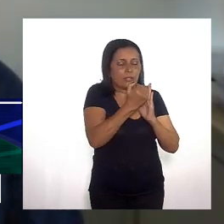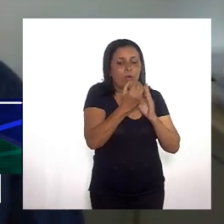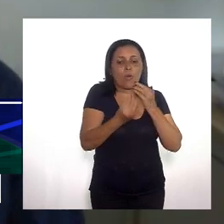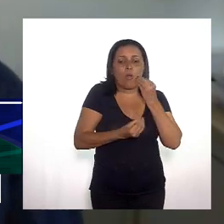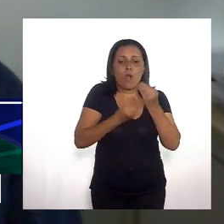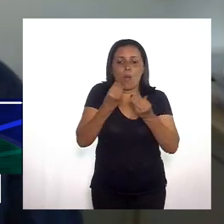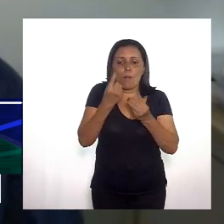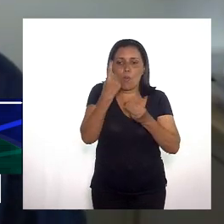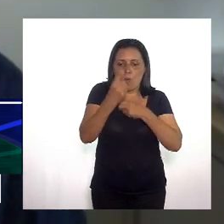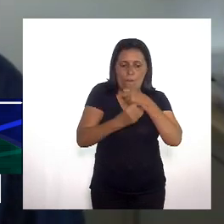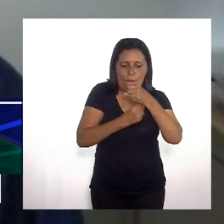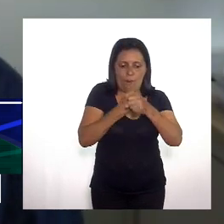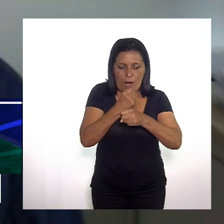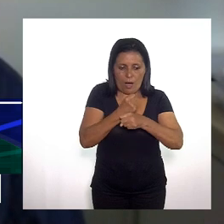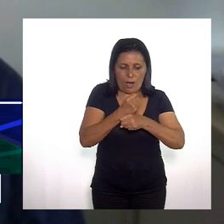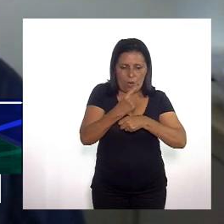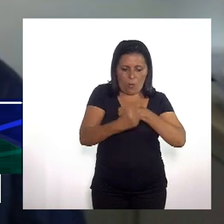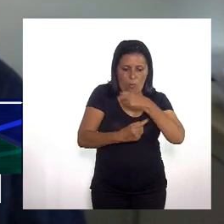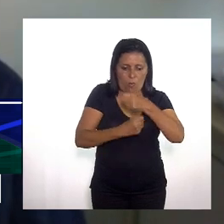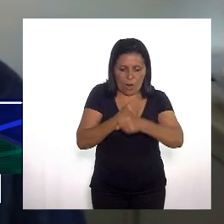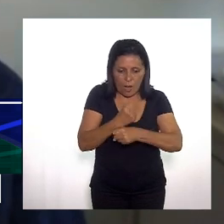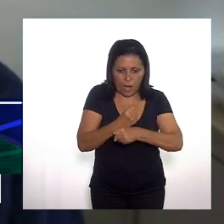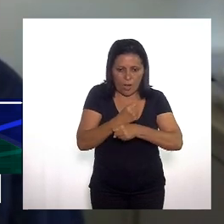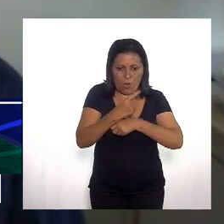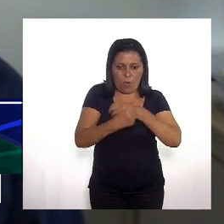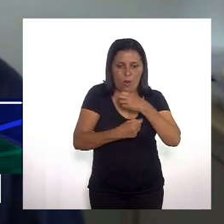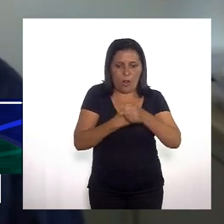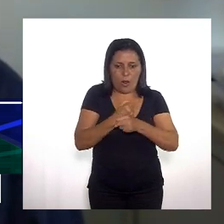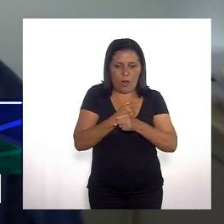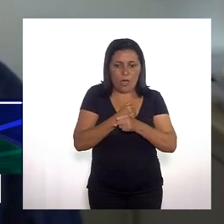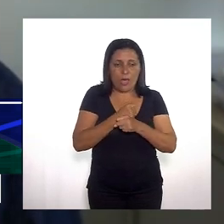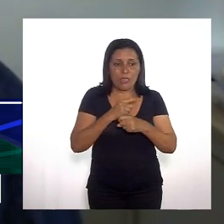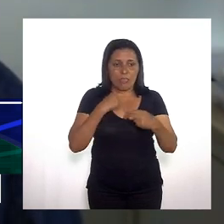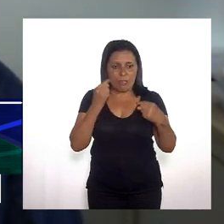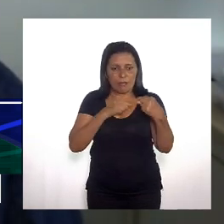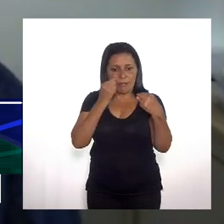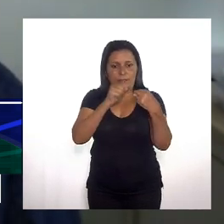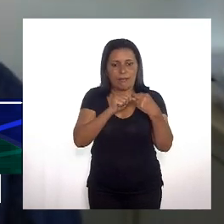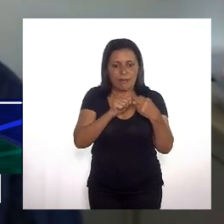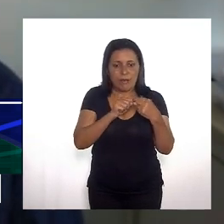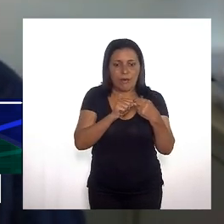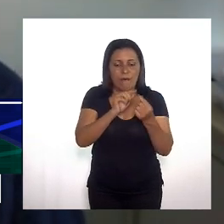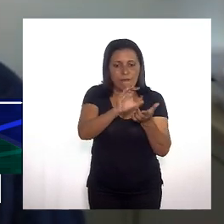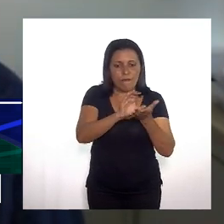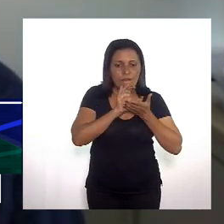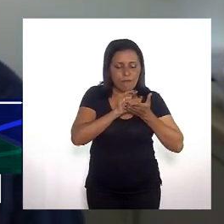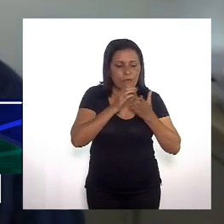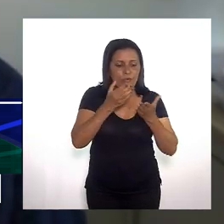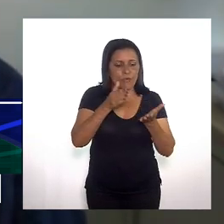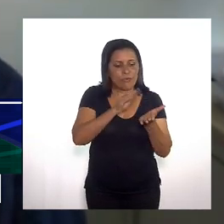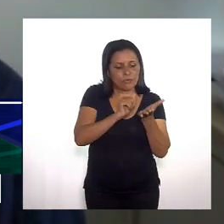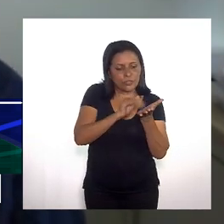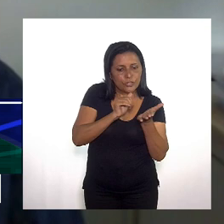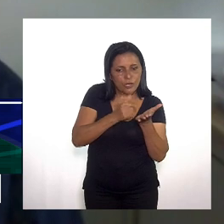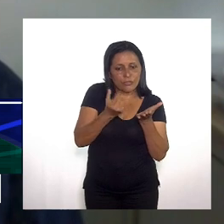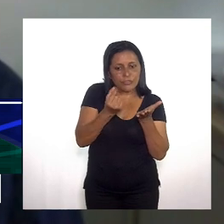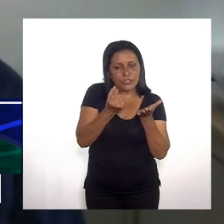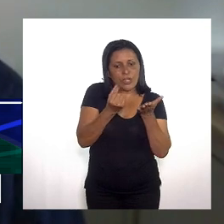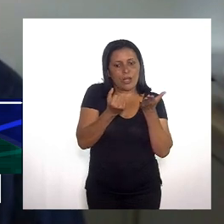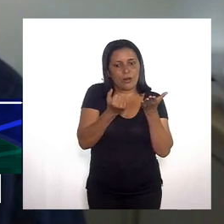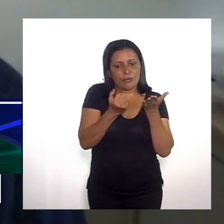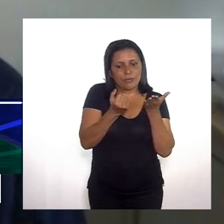num ano de vacas magras, o fundo estaria tirando dinheiro do